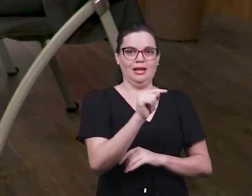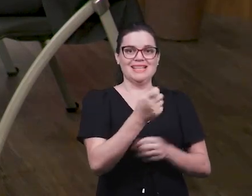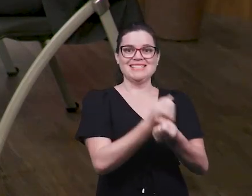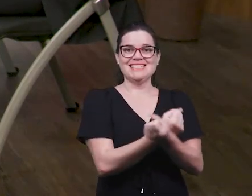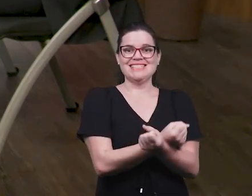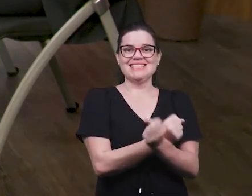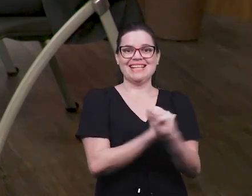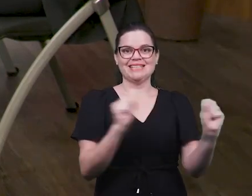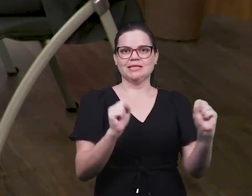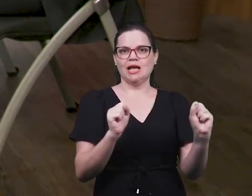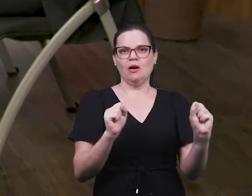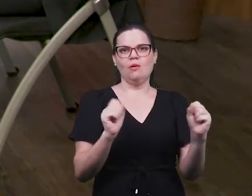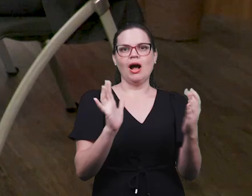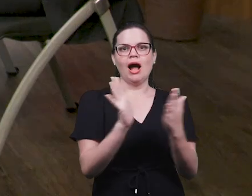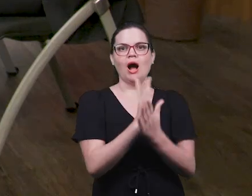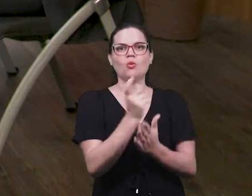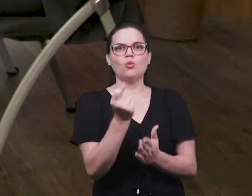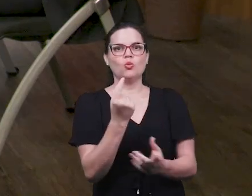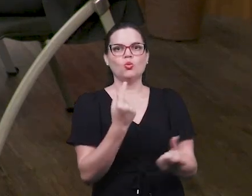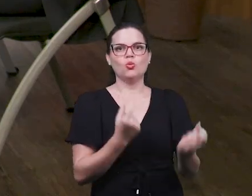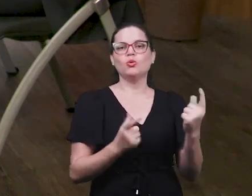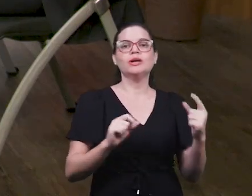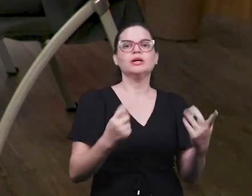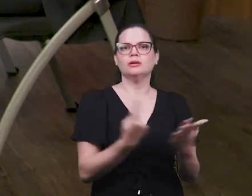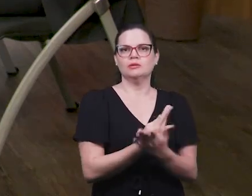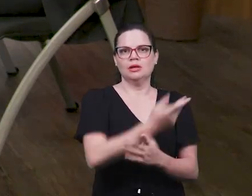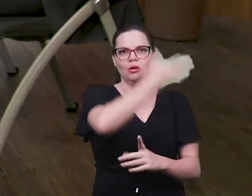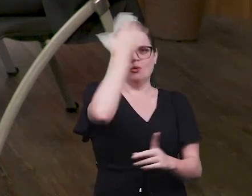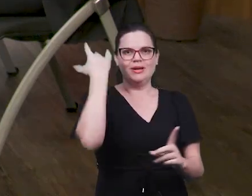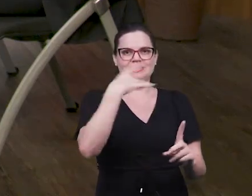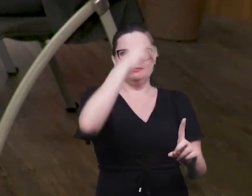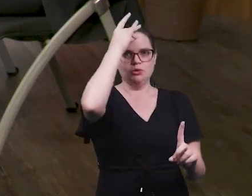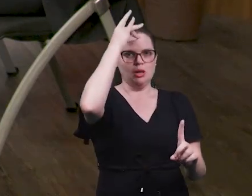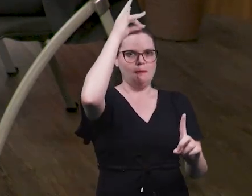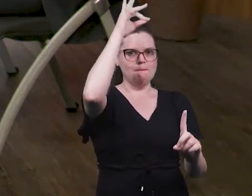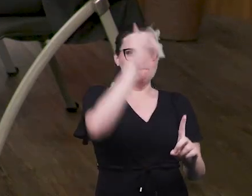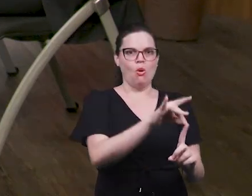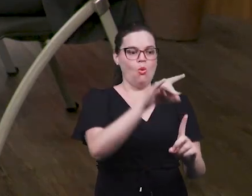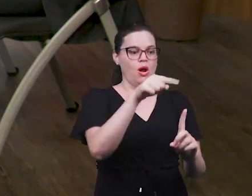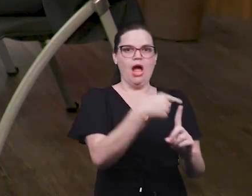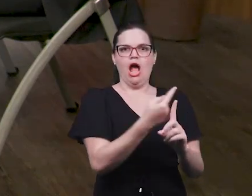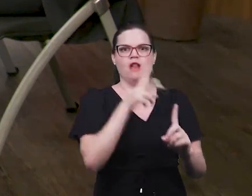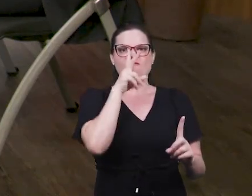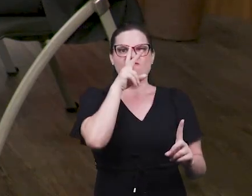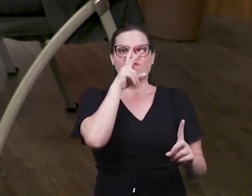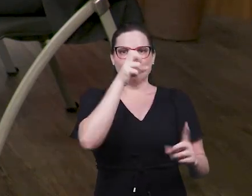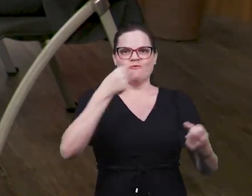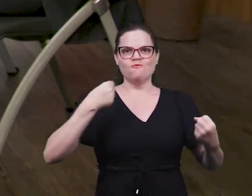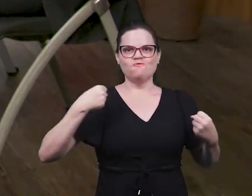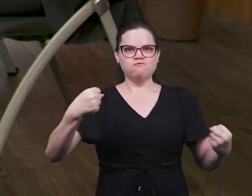pelo Espírito de Deus e fazia coisas maravilhosas que são impossíveis ao homem normal